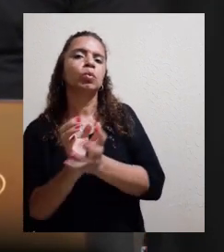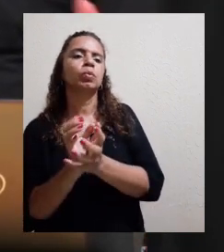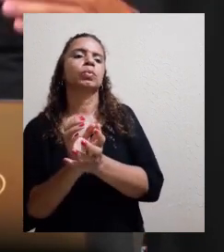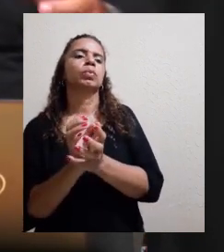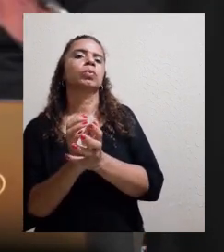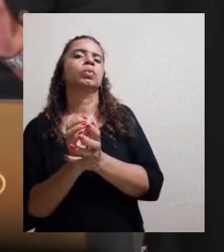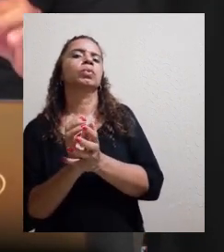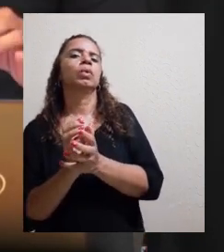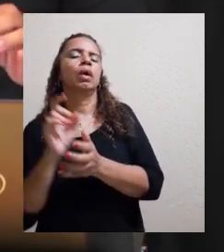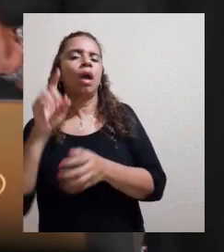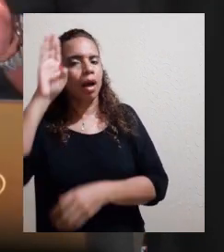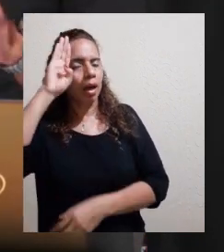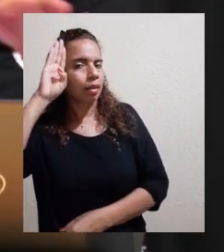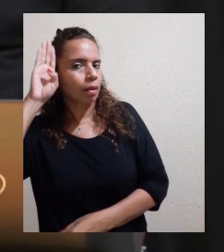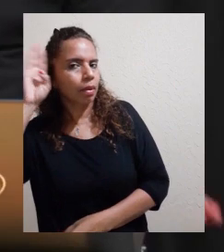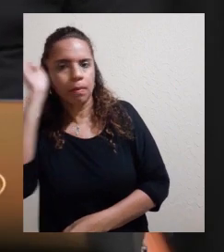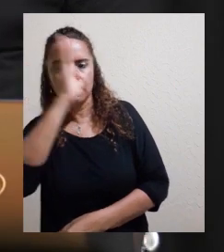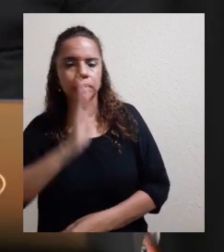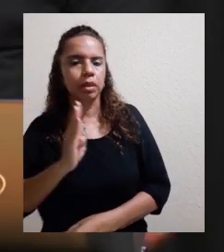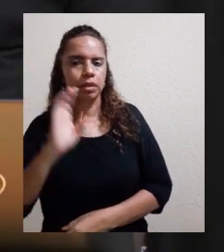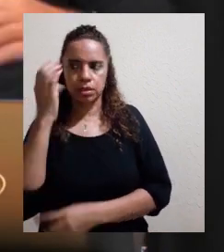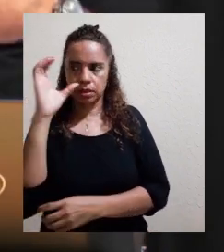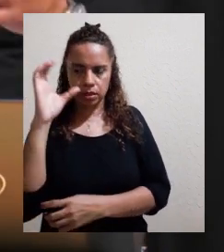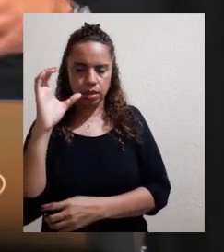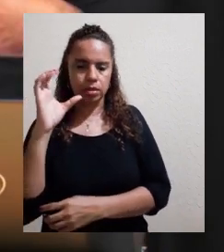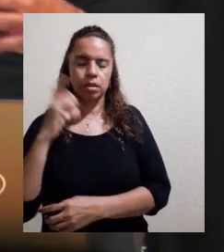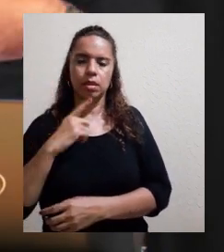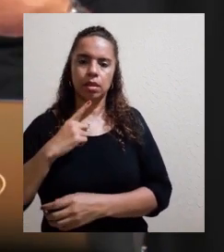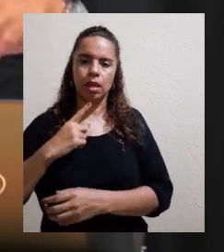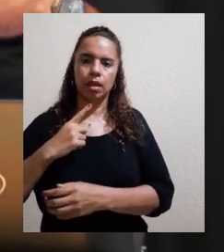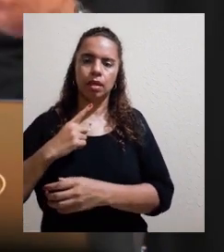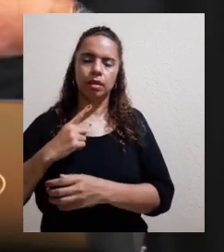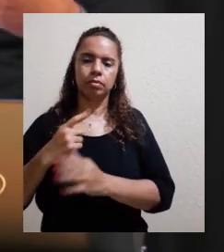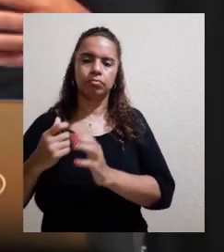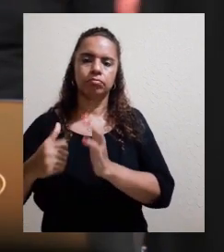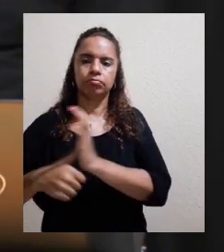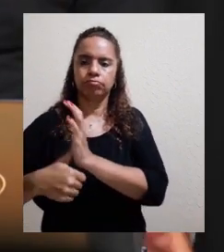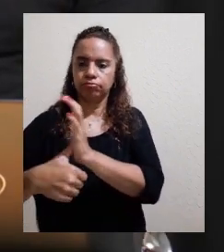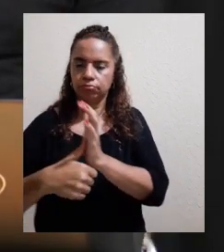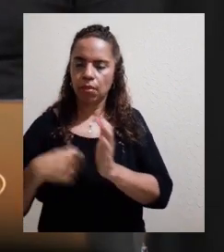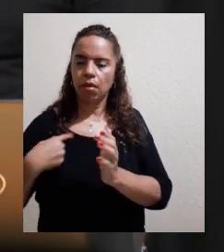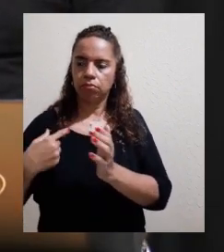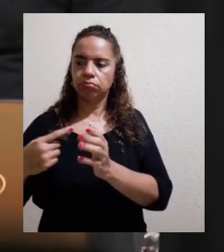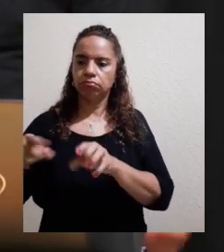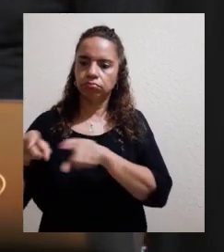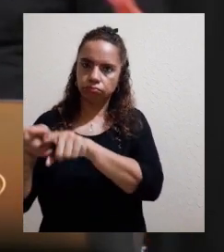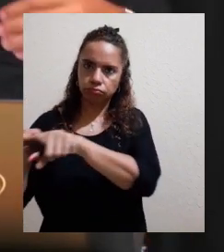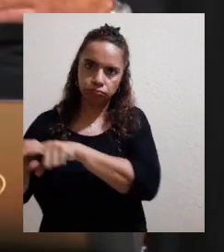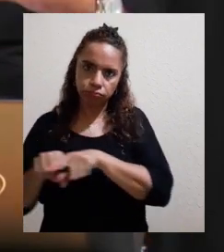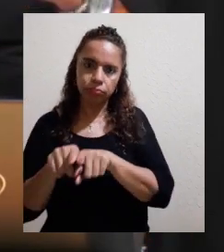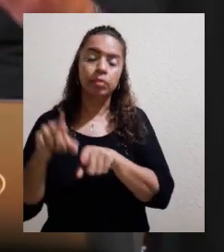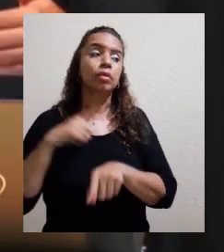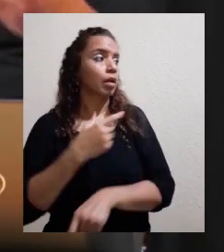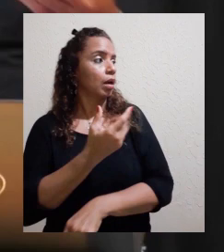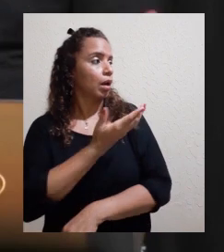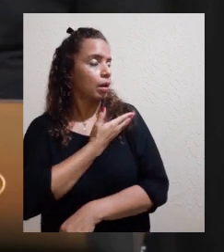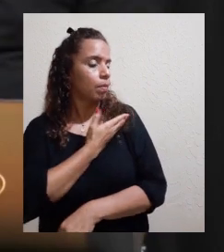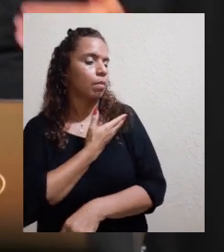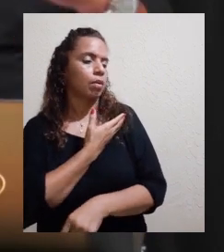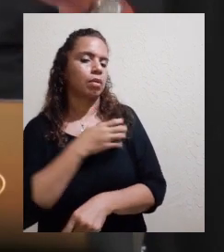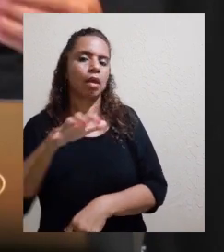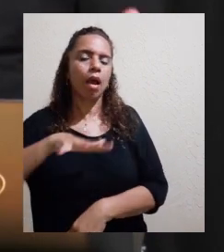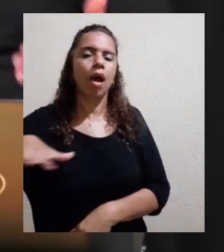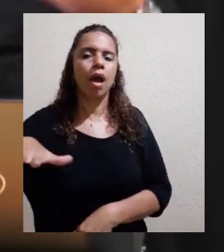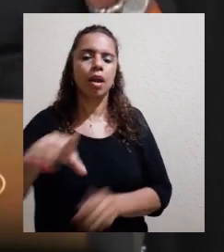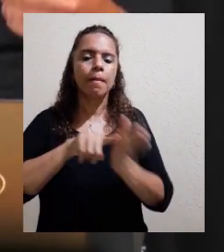da Academia Brasileira de Ciências, que são os membros afiliados. A gente tem um grupo, a gente tem comentado bastante sobre o tema, né? E os colegas que são da área